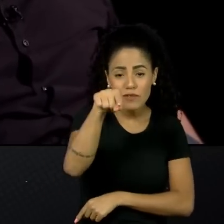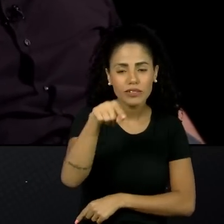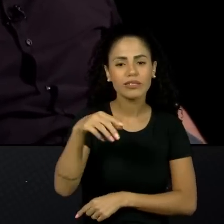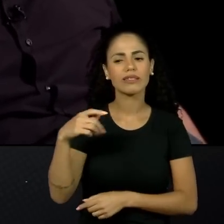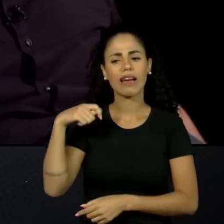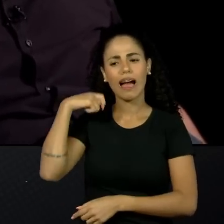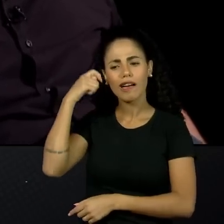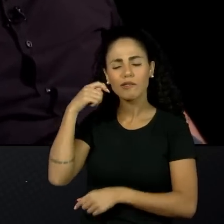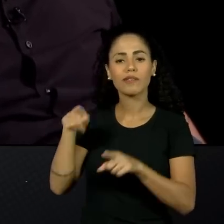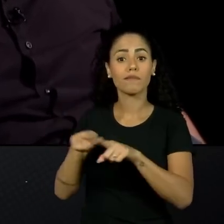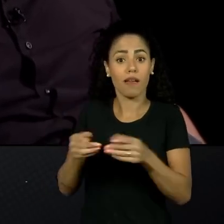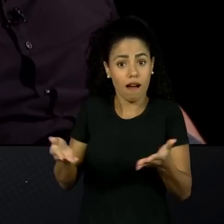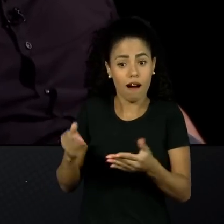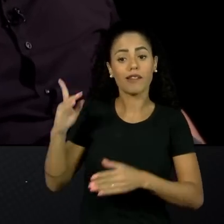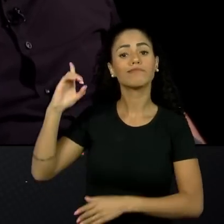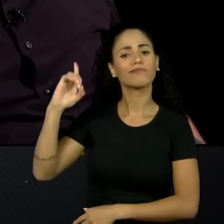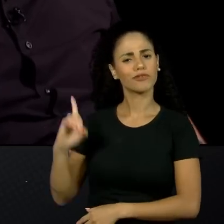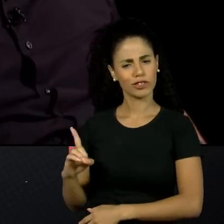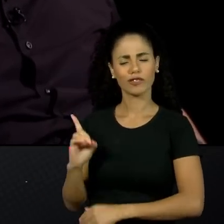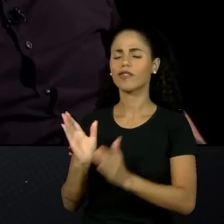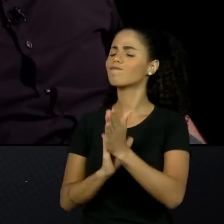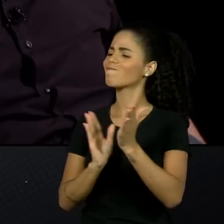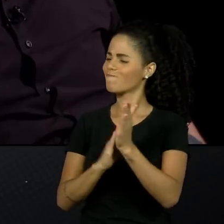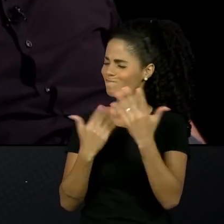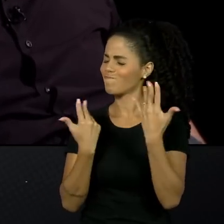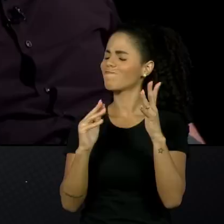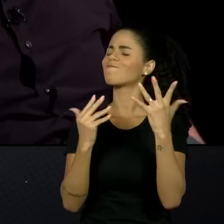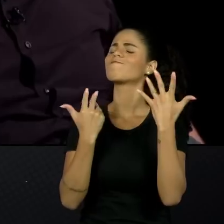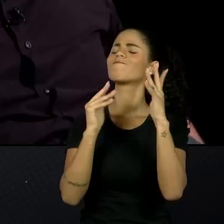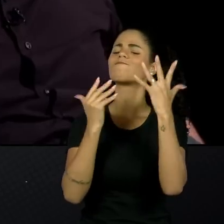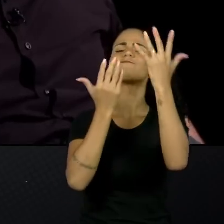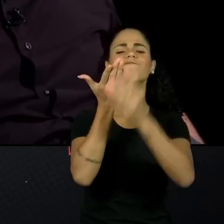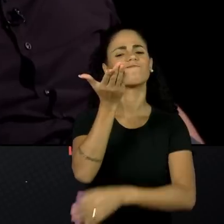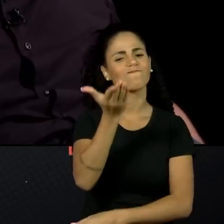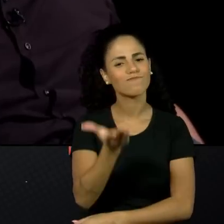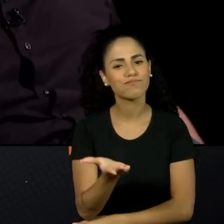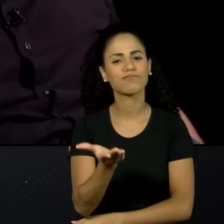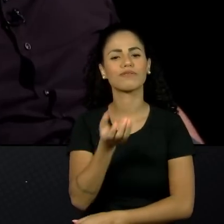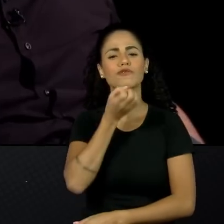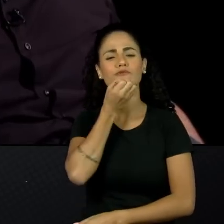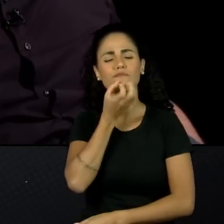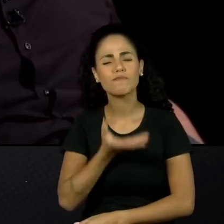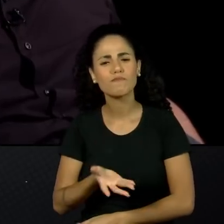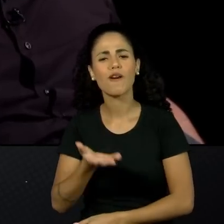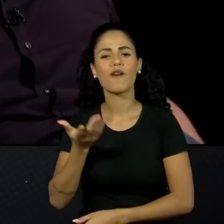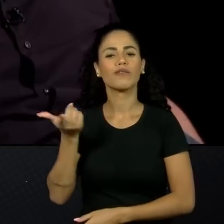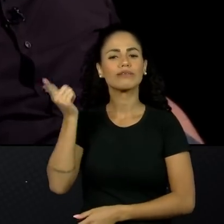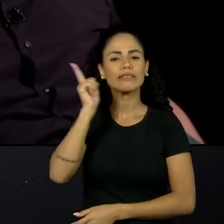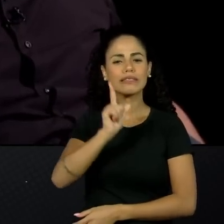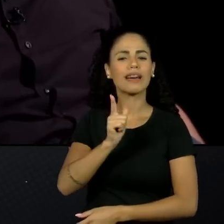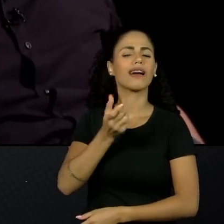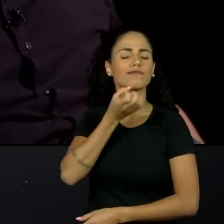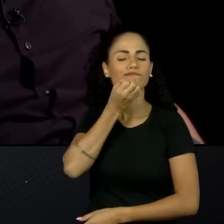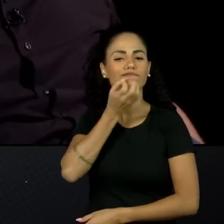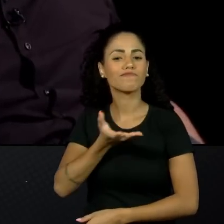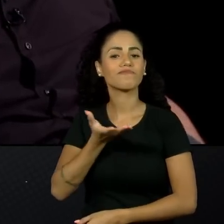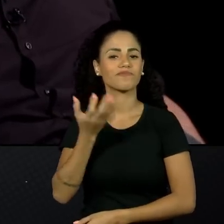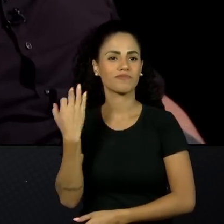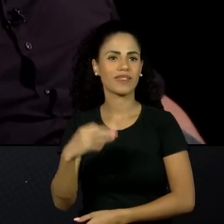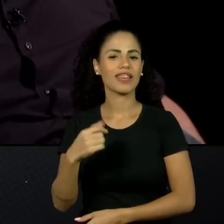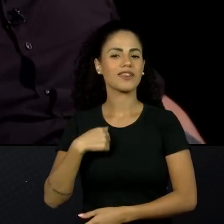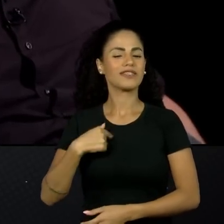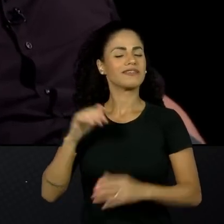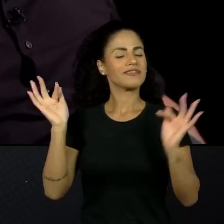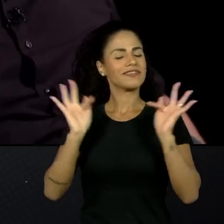agora como diretor celebrado, de alta sensibilidade, de muito bom gosto. Fico